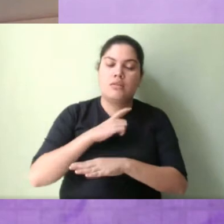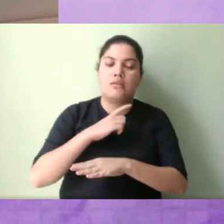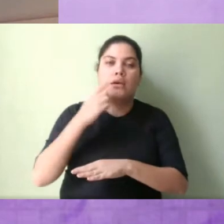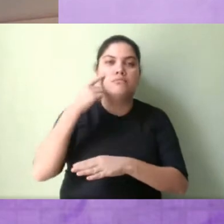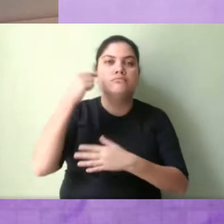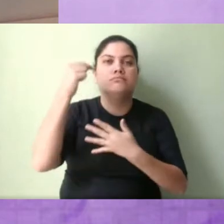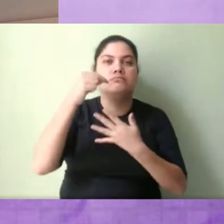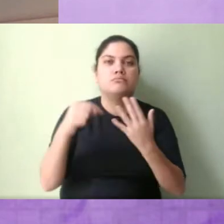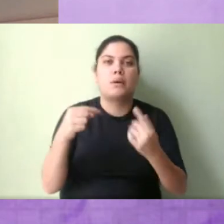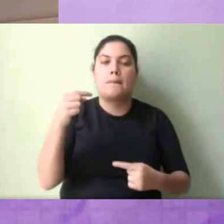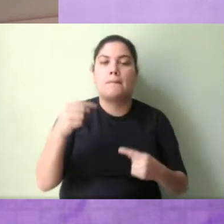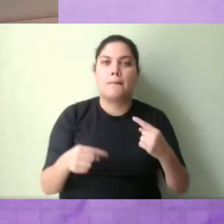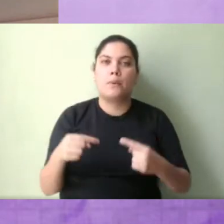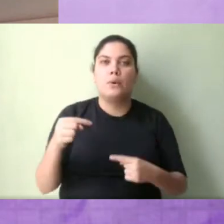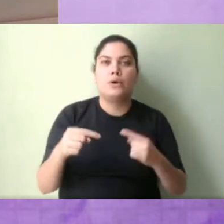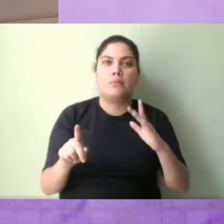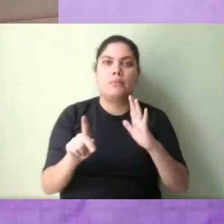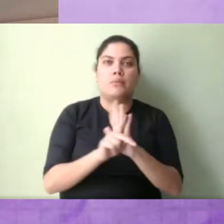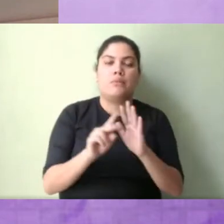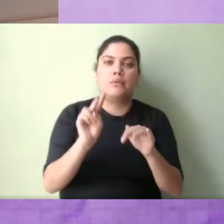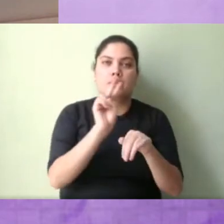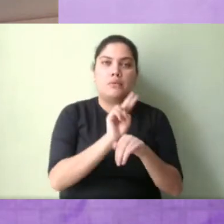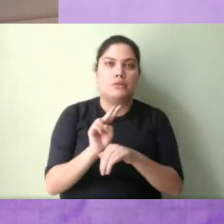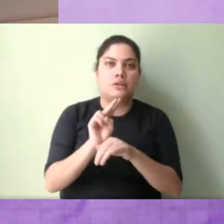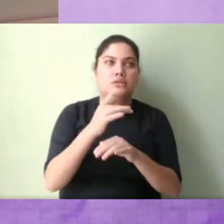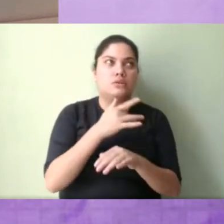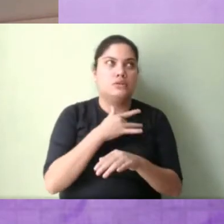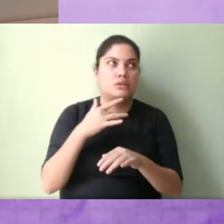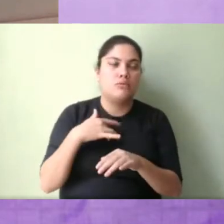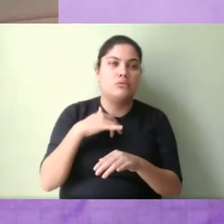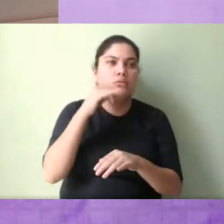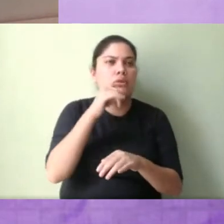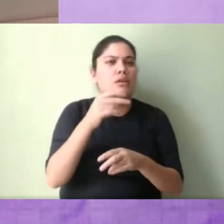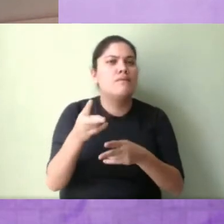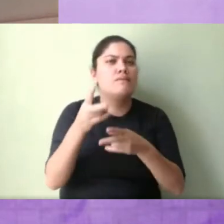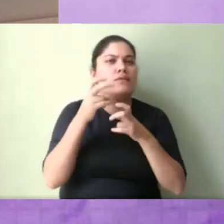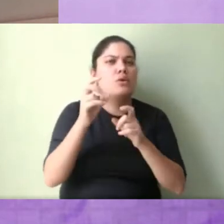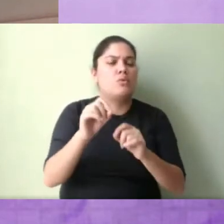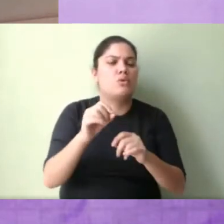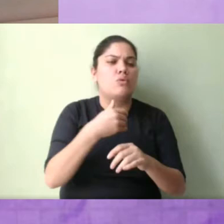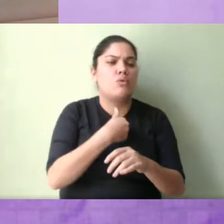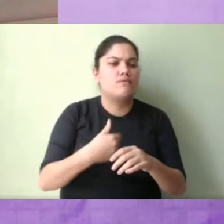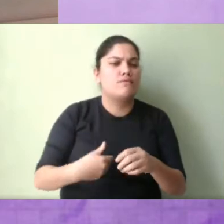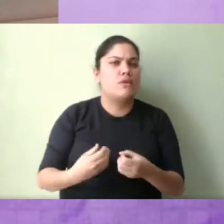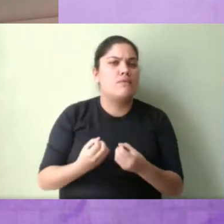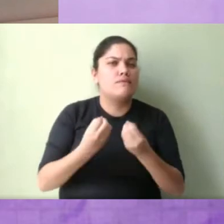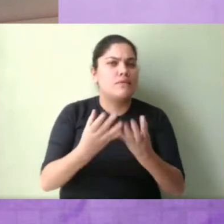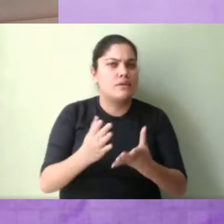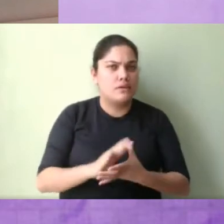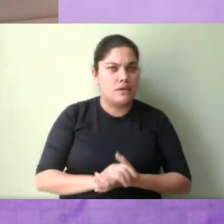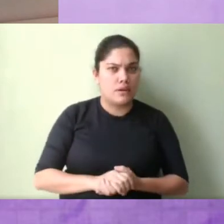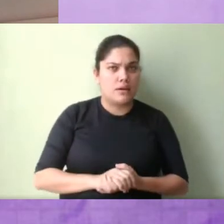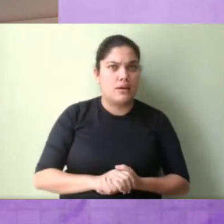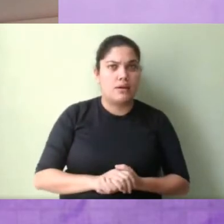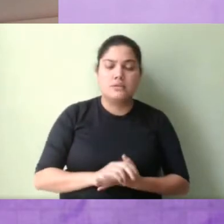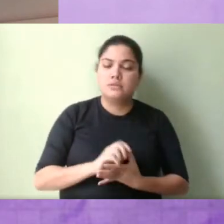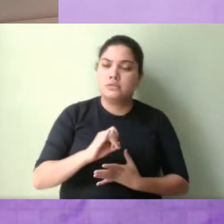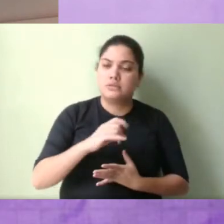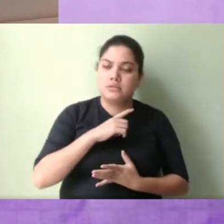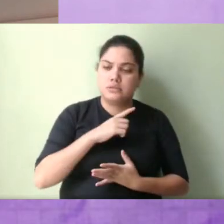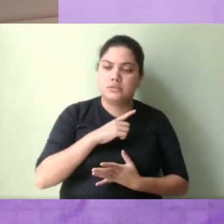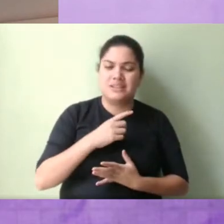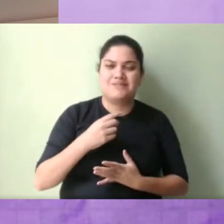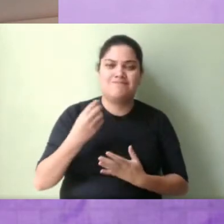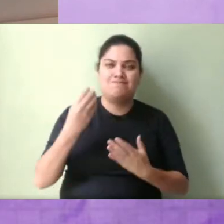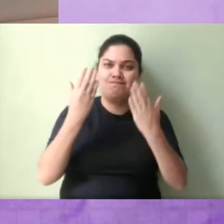sites tanto do Ministério da Saúde quanto do governo do estado, que vão ter lá políticas públicas voltadas para a proteção